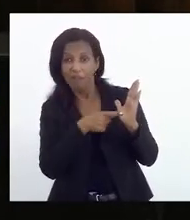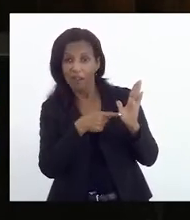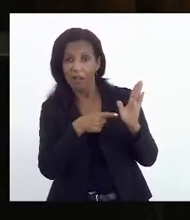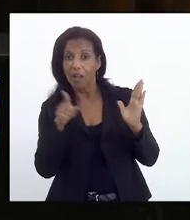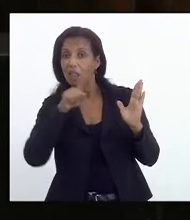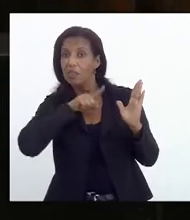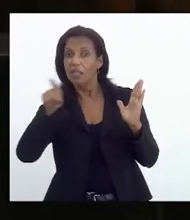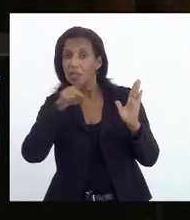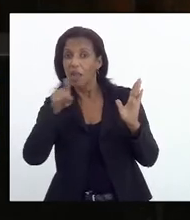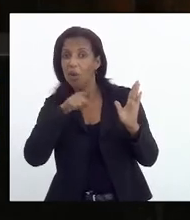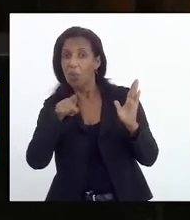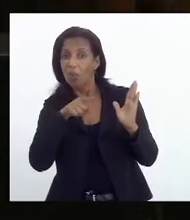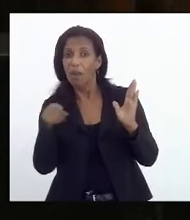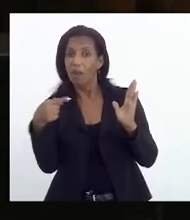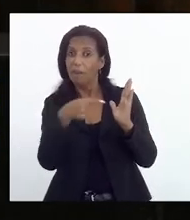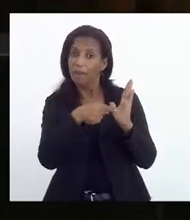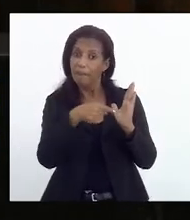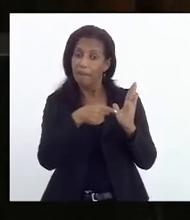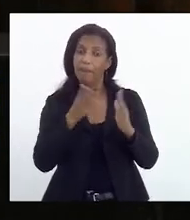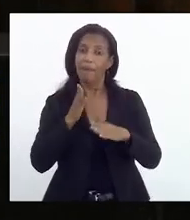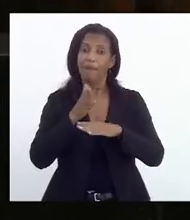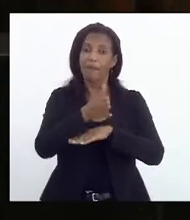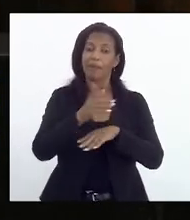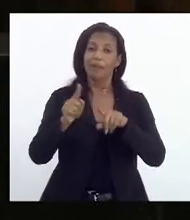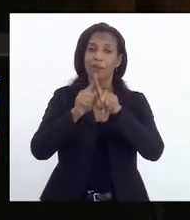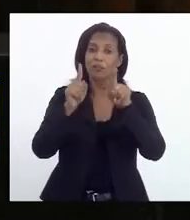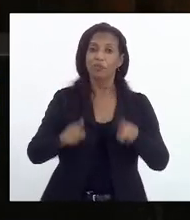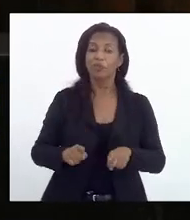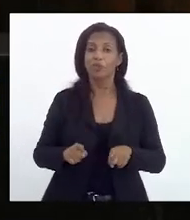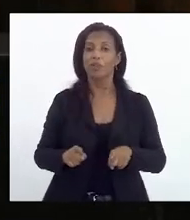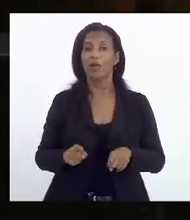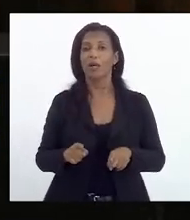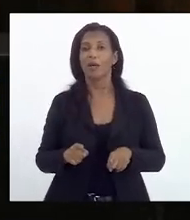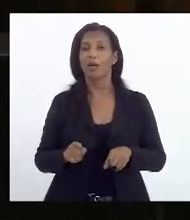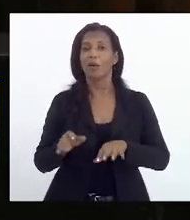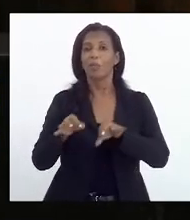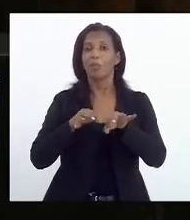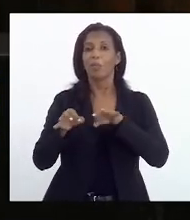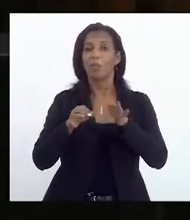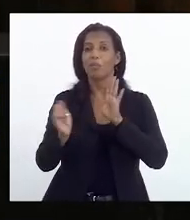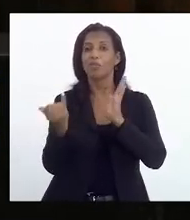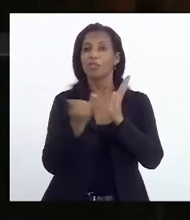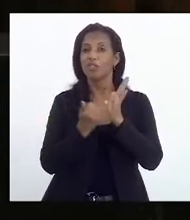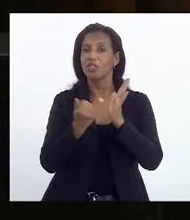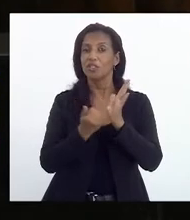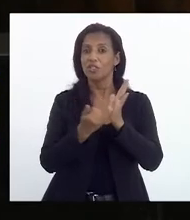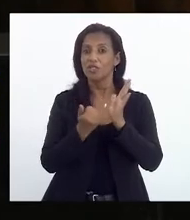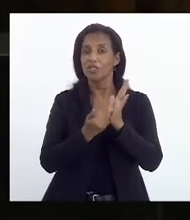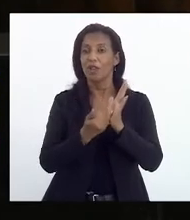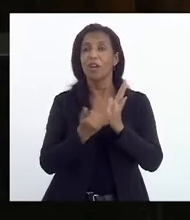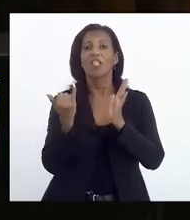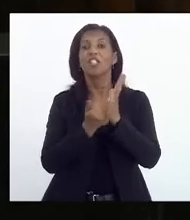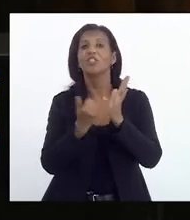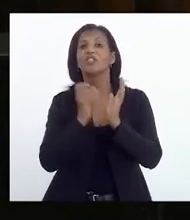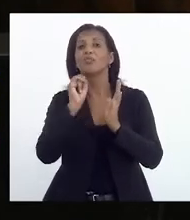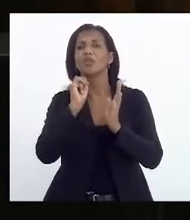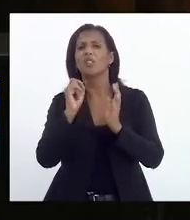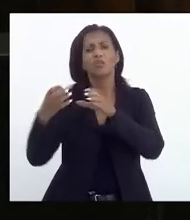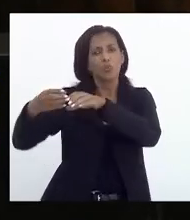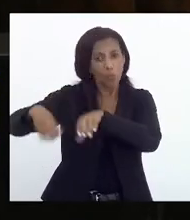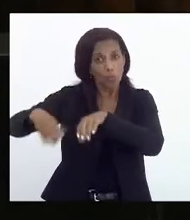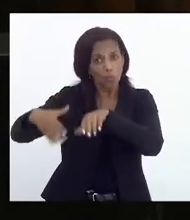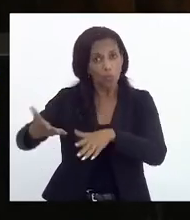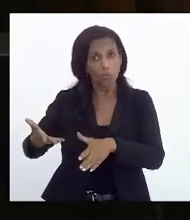não será aplicada no caso de ingresso serviço público por meio de edital edital de edital de